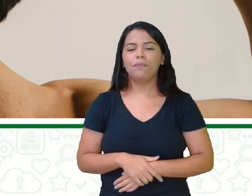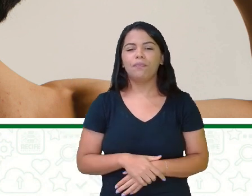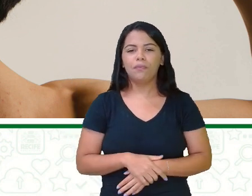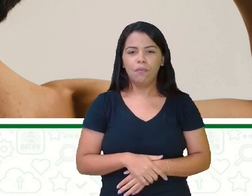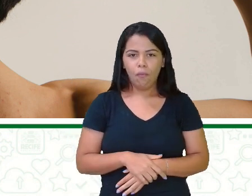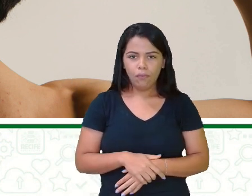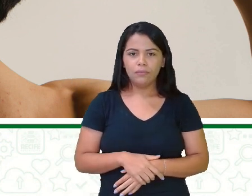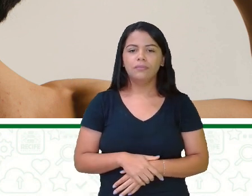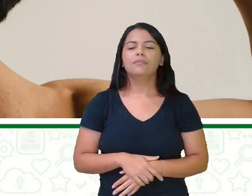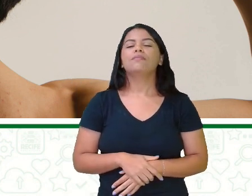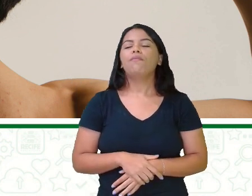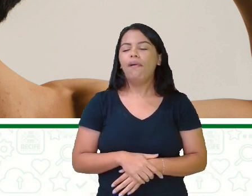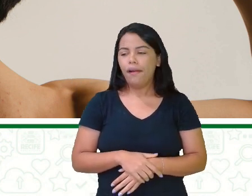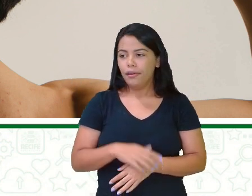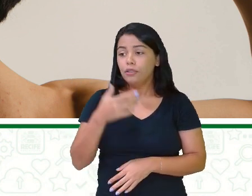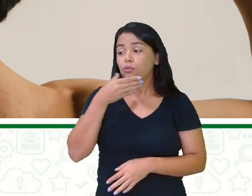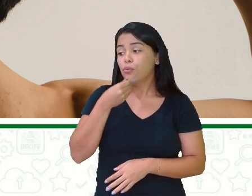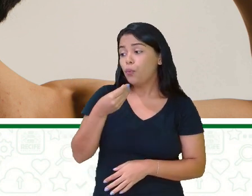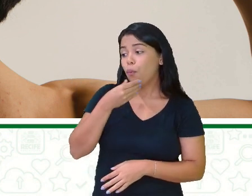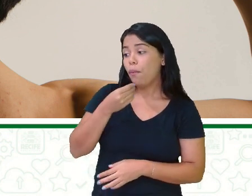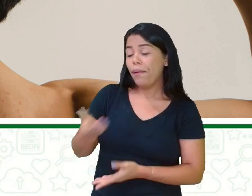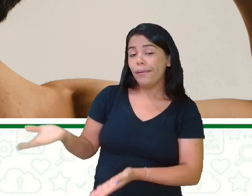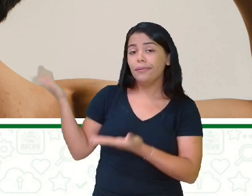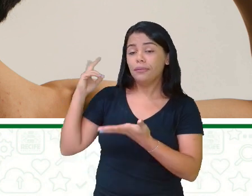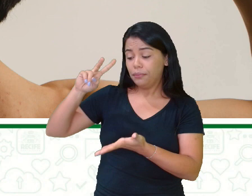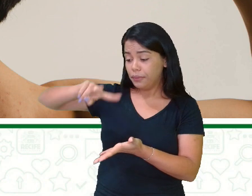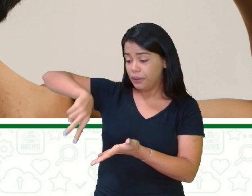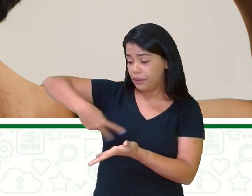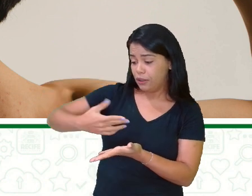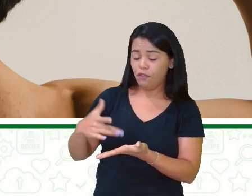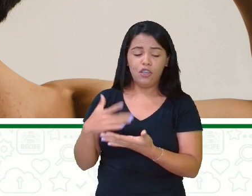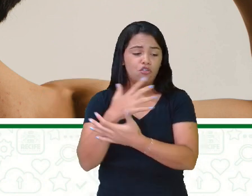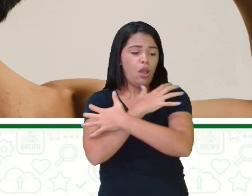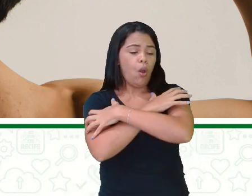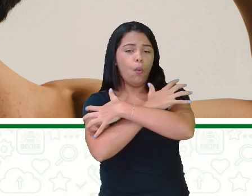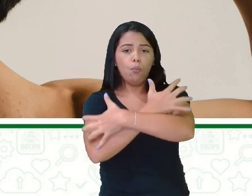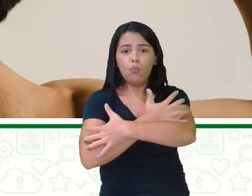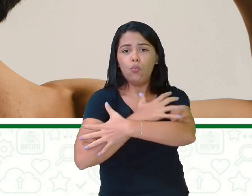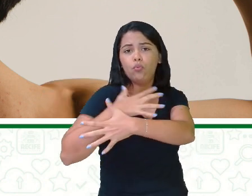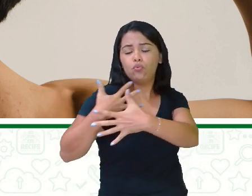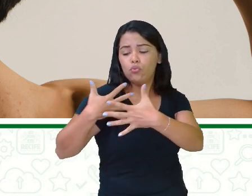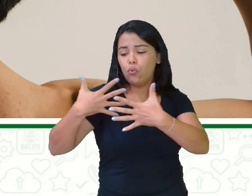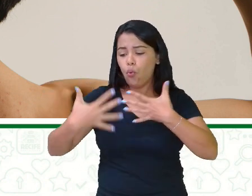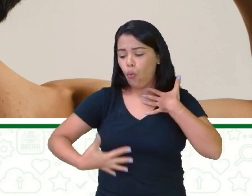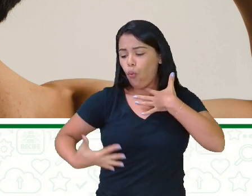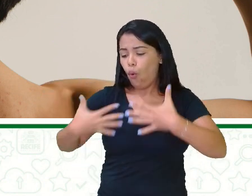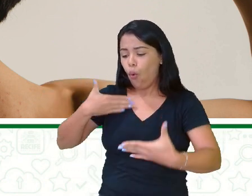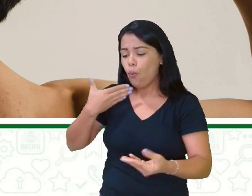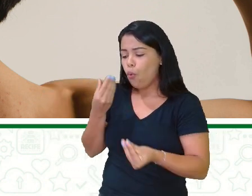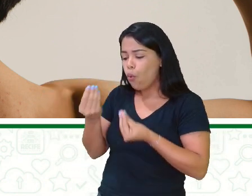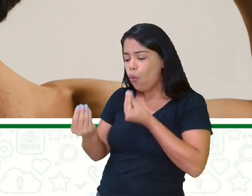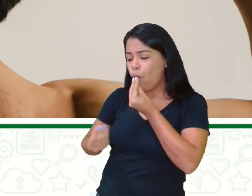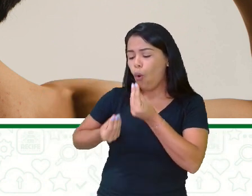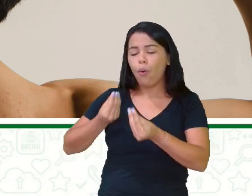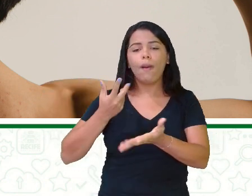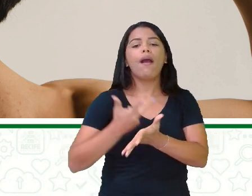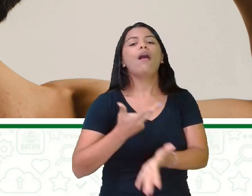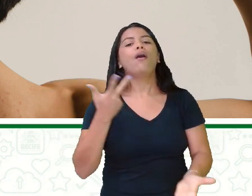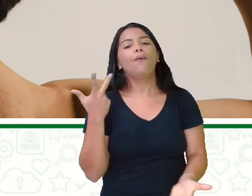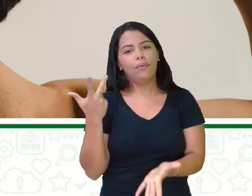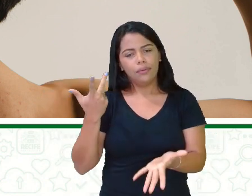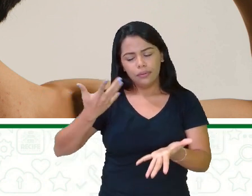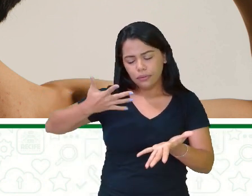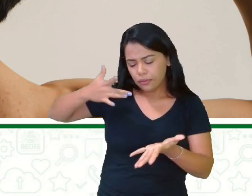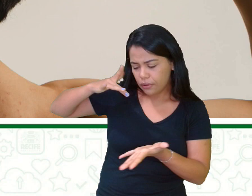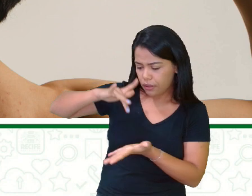bailarino, né? De alguns desses bailarinos, essa coisa, a musculatura, o mexer, o desenvolver-se, o balé,